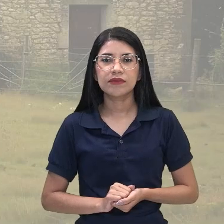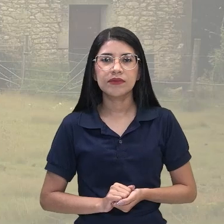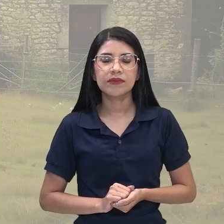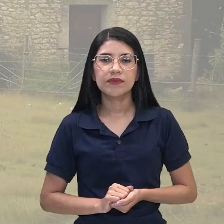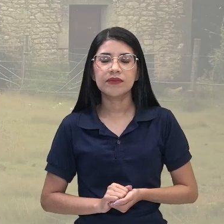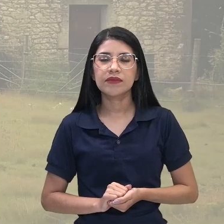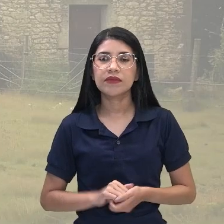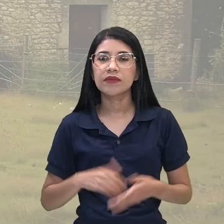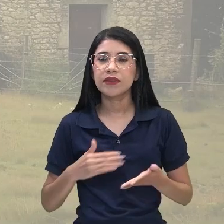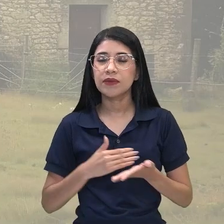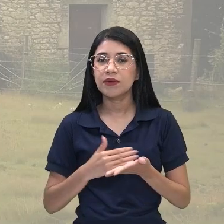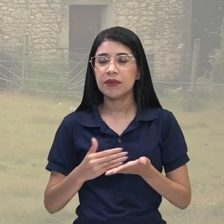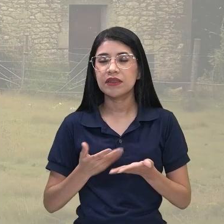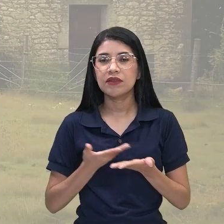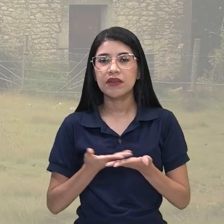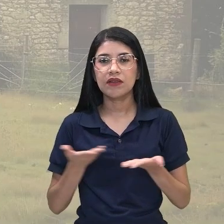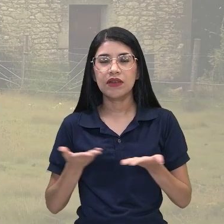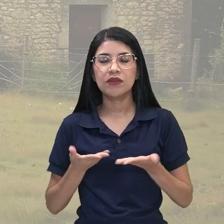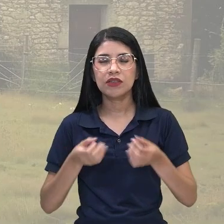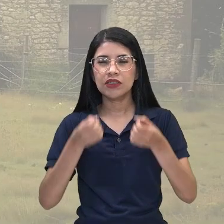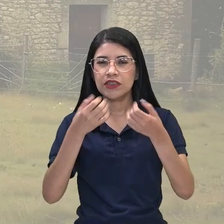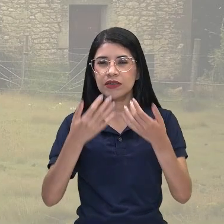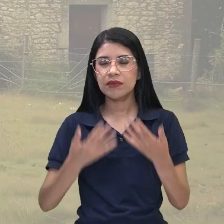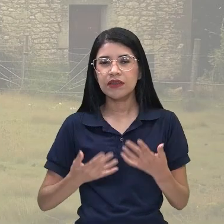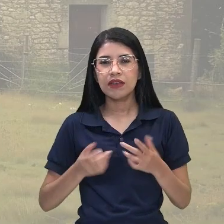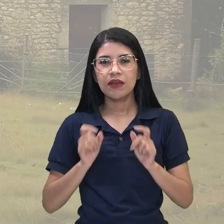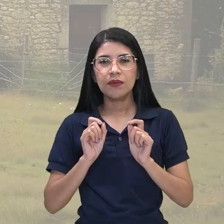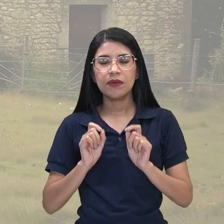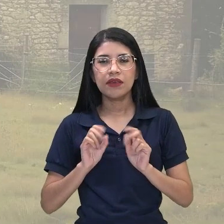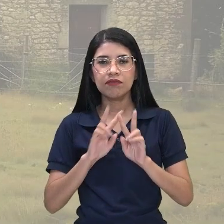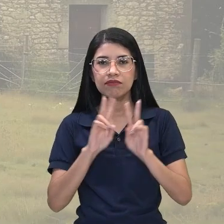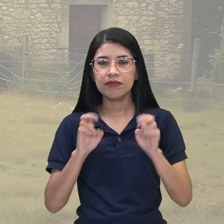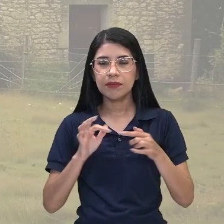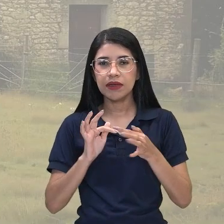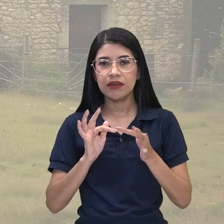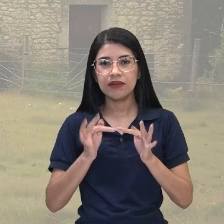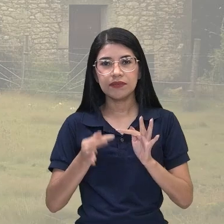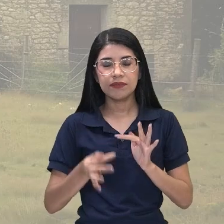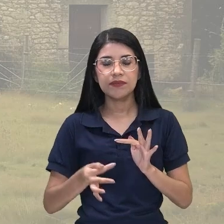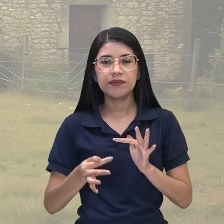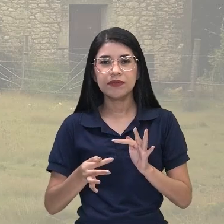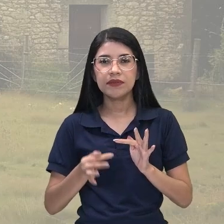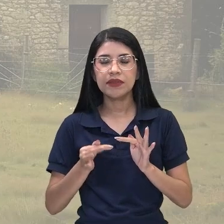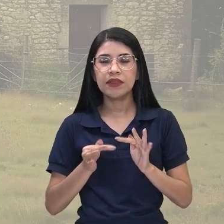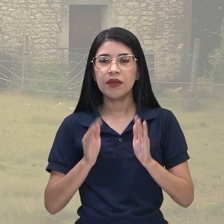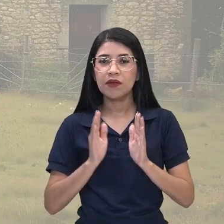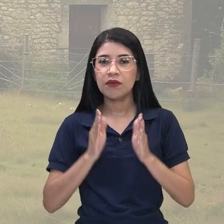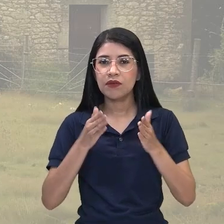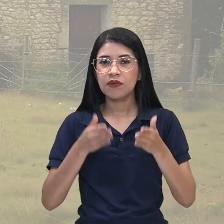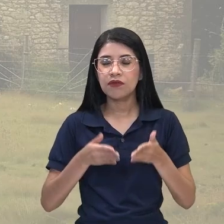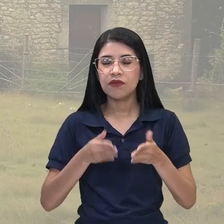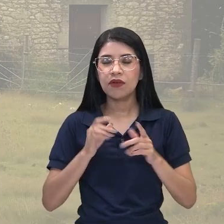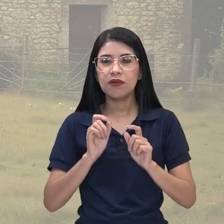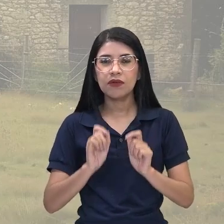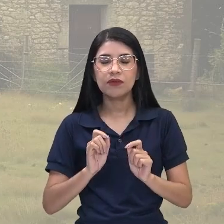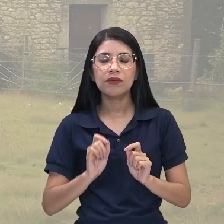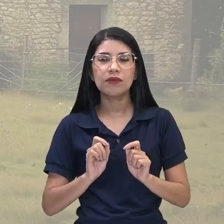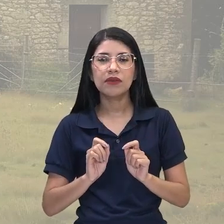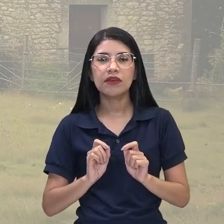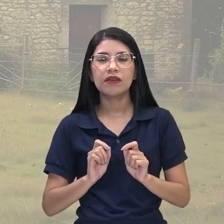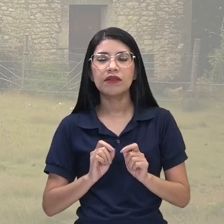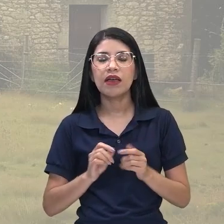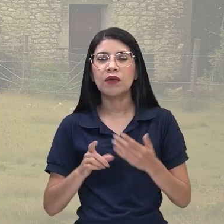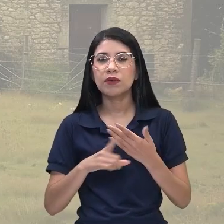Então, iniciando a nossa aula, iremos falar sobre o arcadismo, especialmente falar sobre